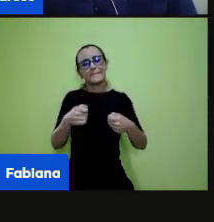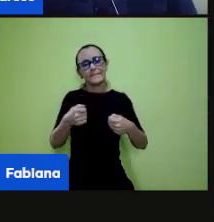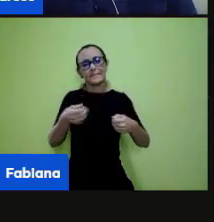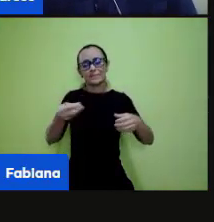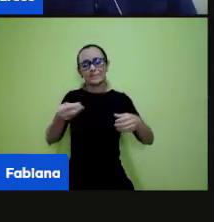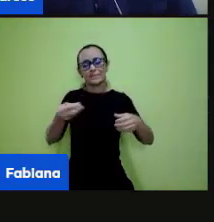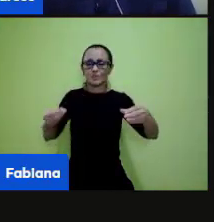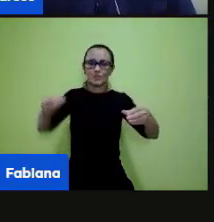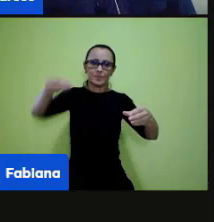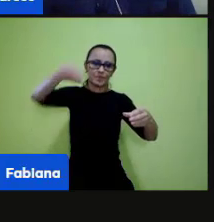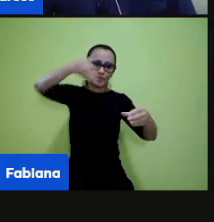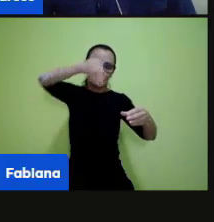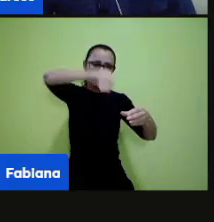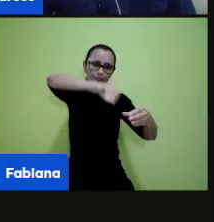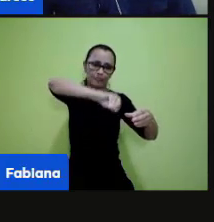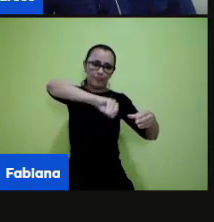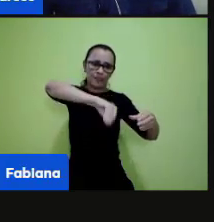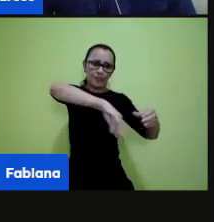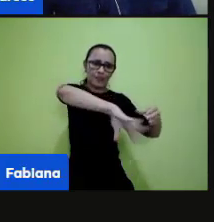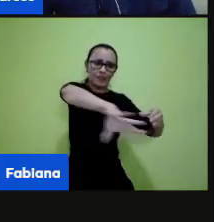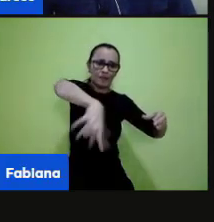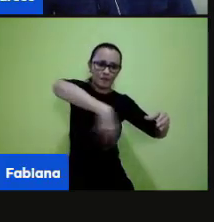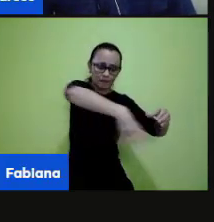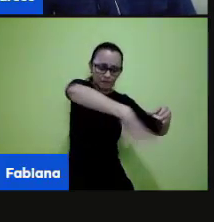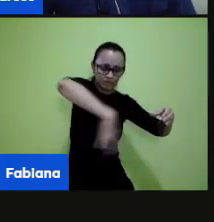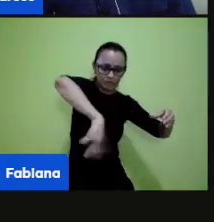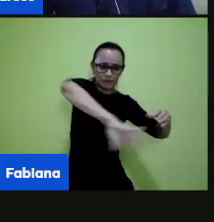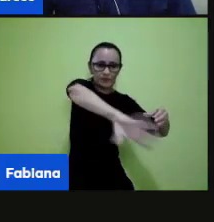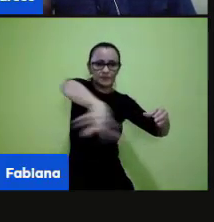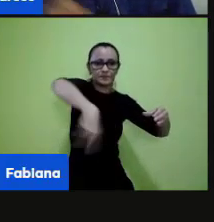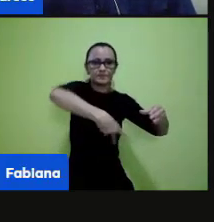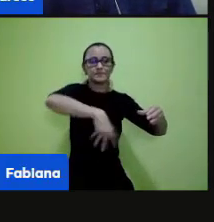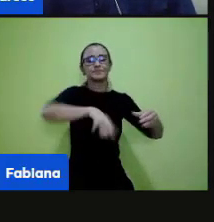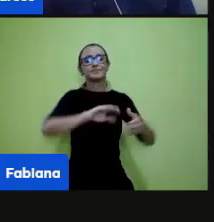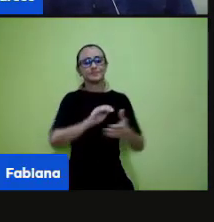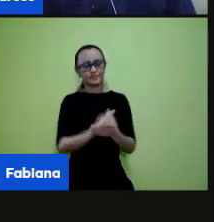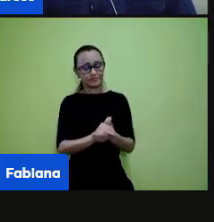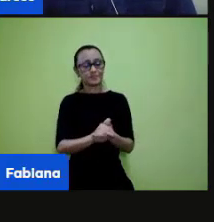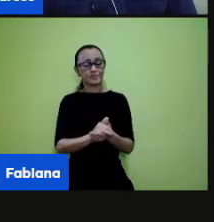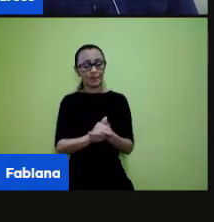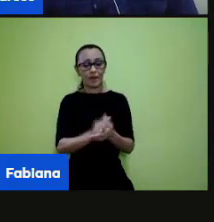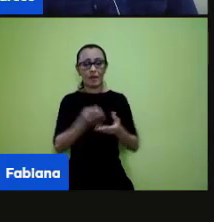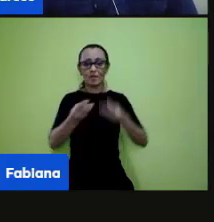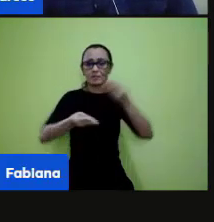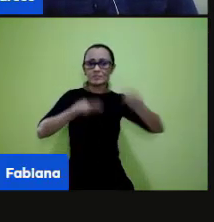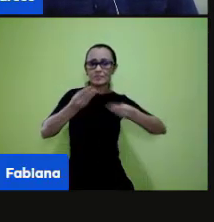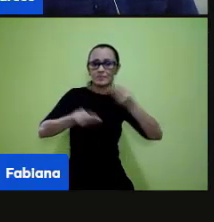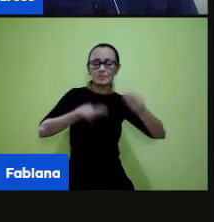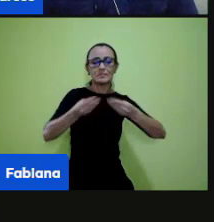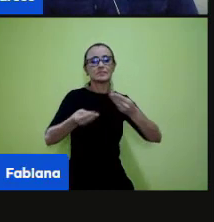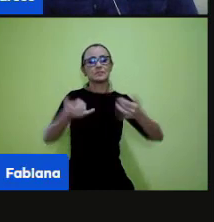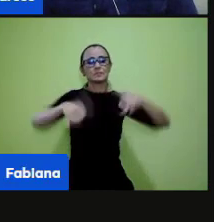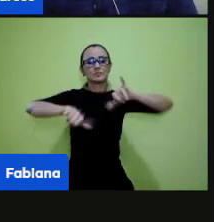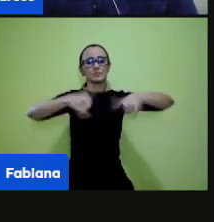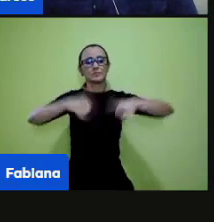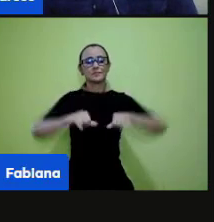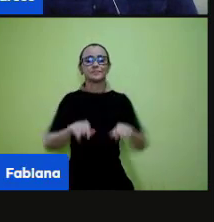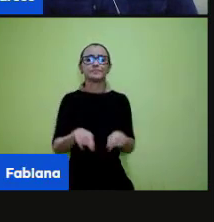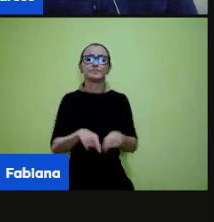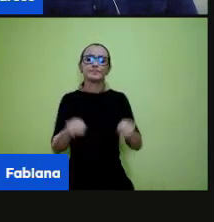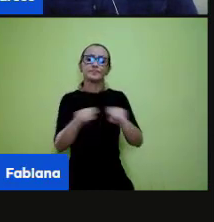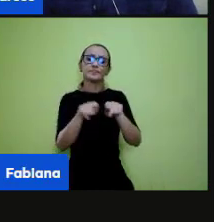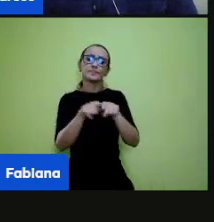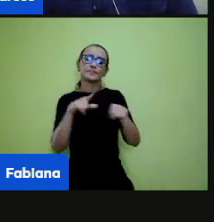dos focos. Então, isso é uma intervenção do tratamento químico. Outra medida de tratamento químico que nós temos